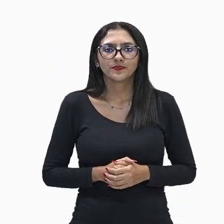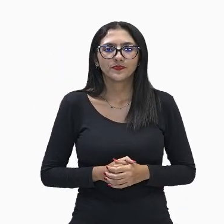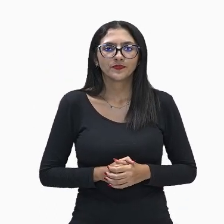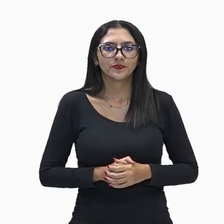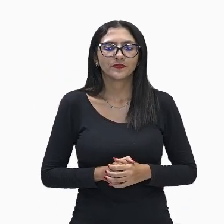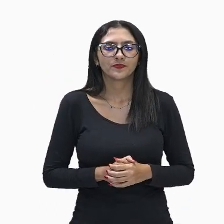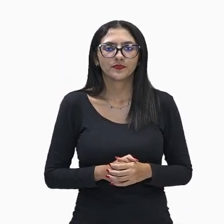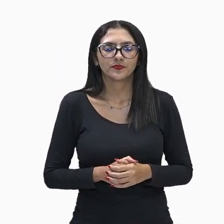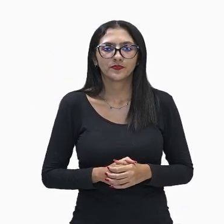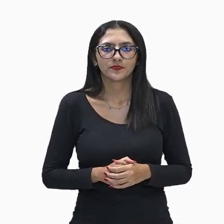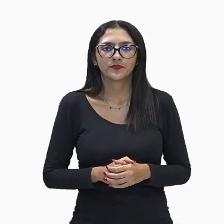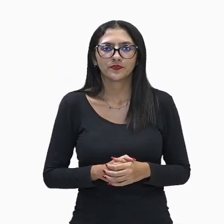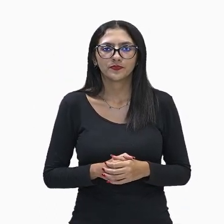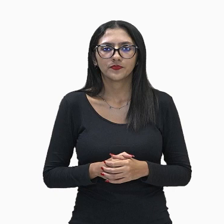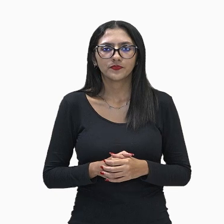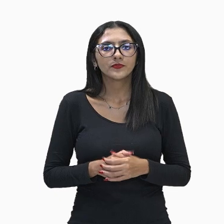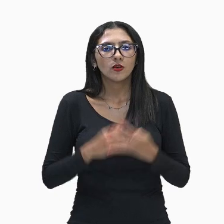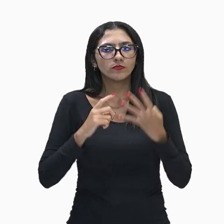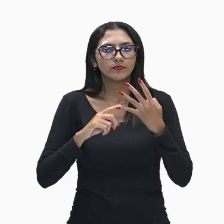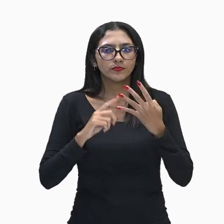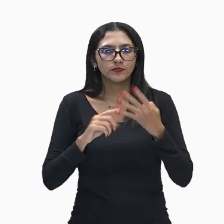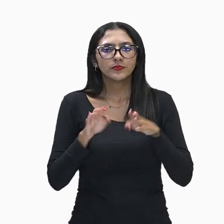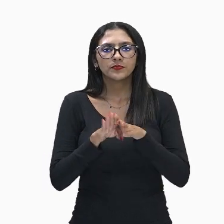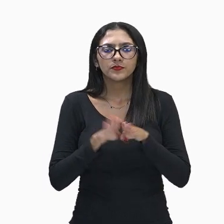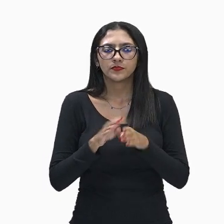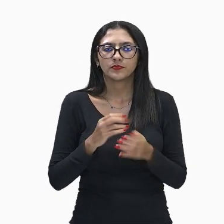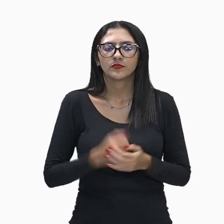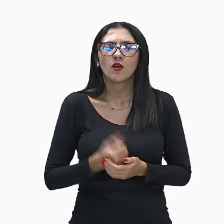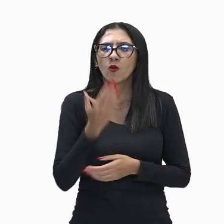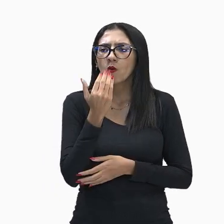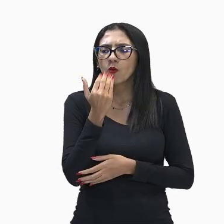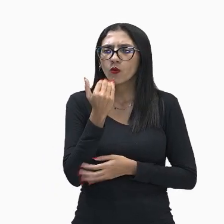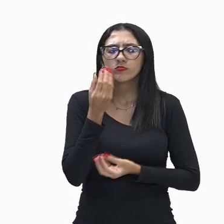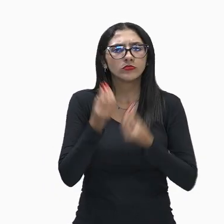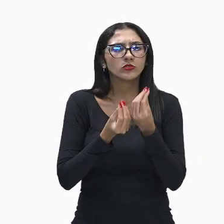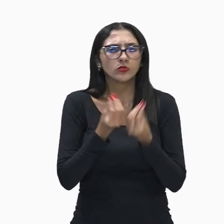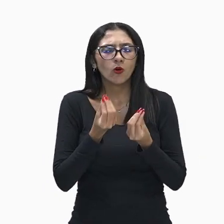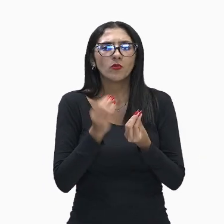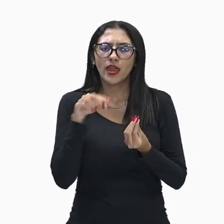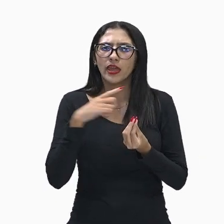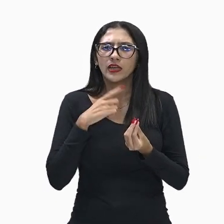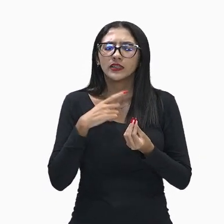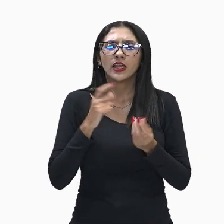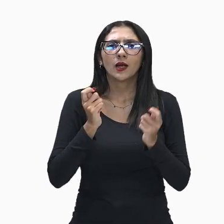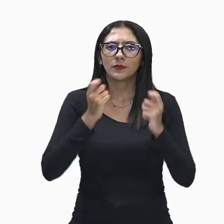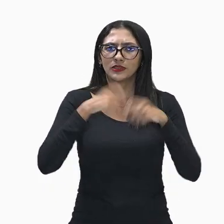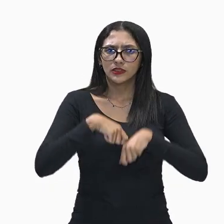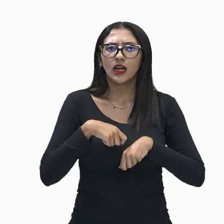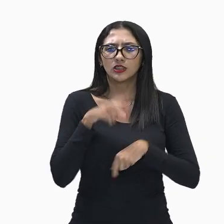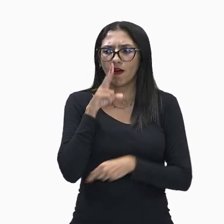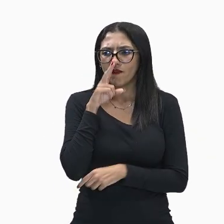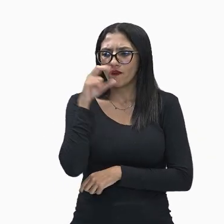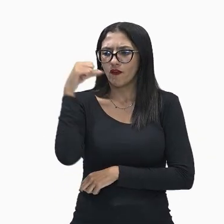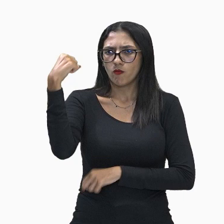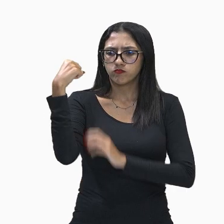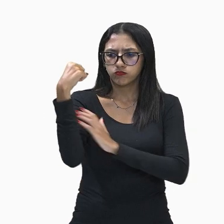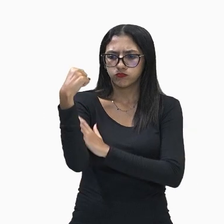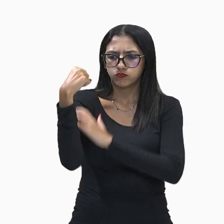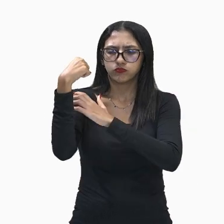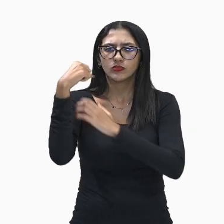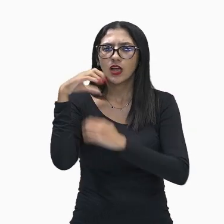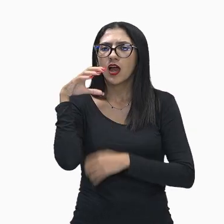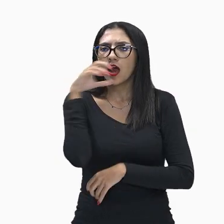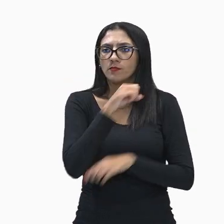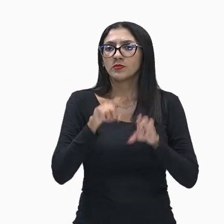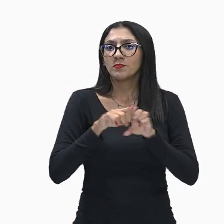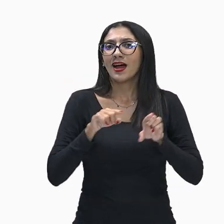ah perdão essa mesmo a alimentação desse indivíduo né embora ele tenha essa capacidade de ganhar massa muscular ela tem que ser mais